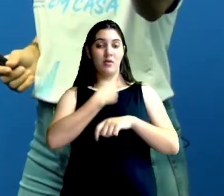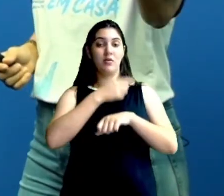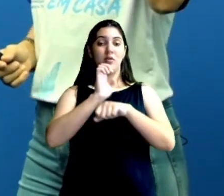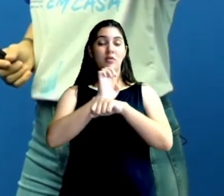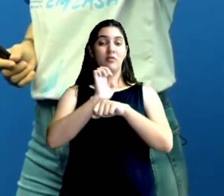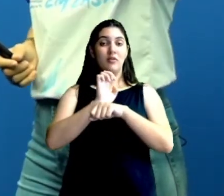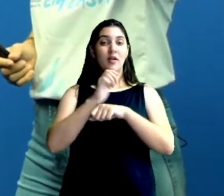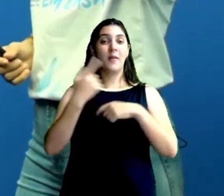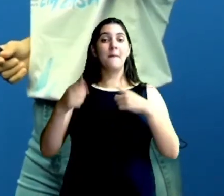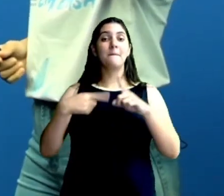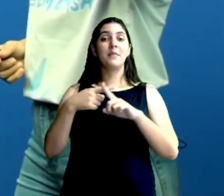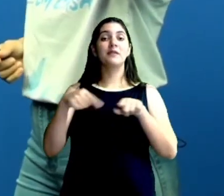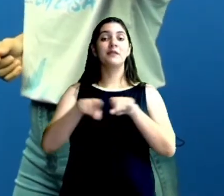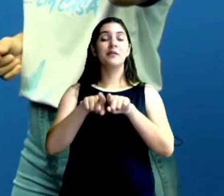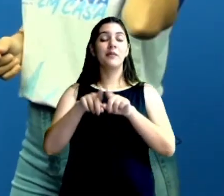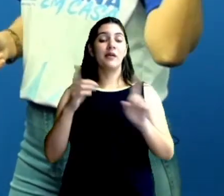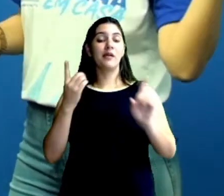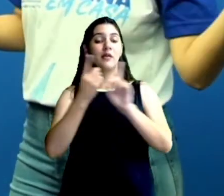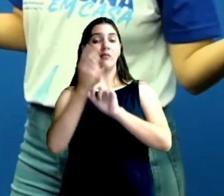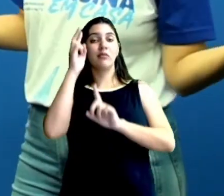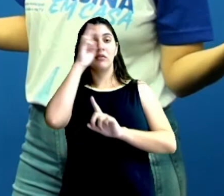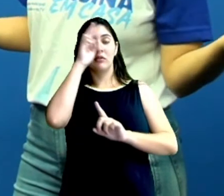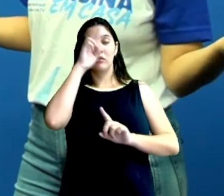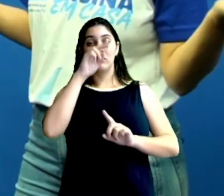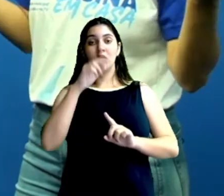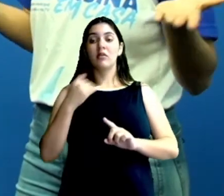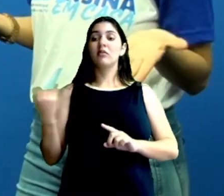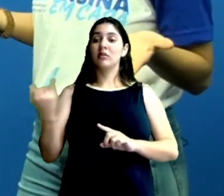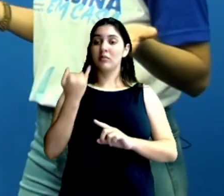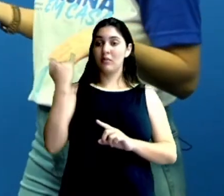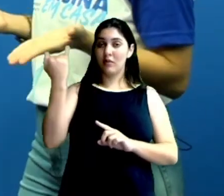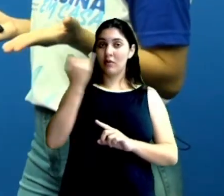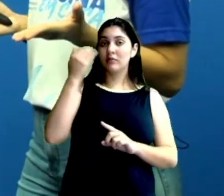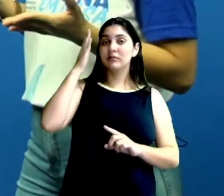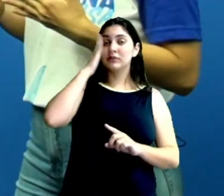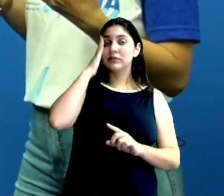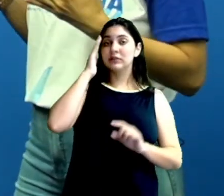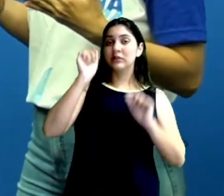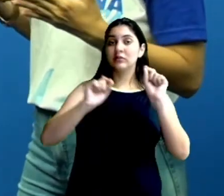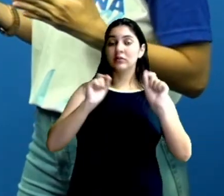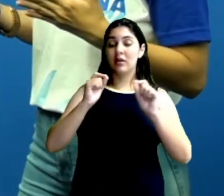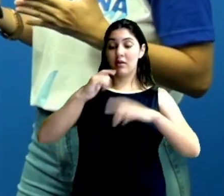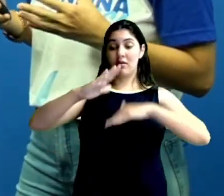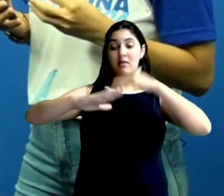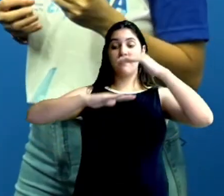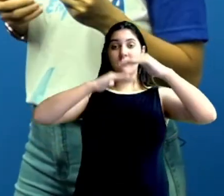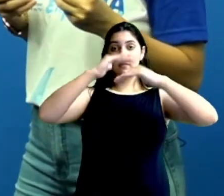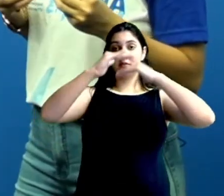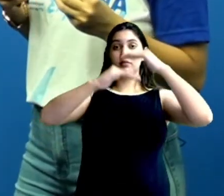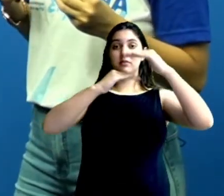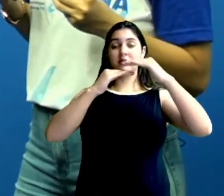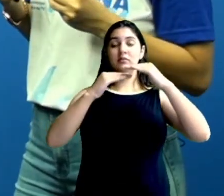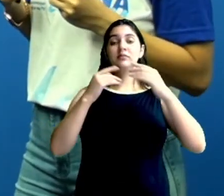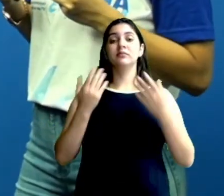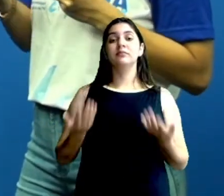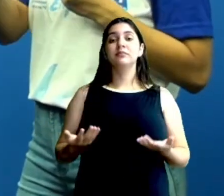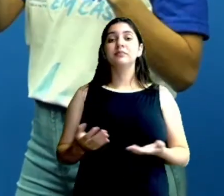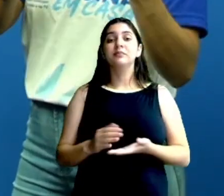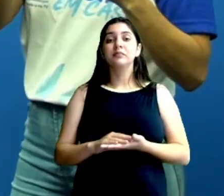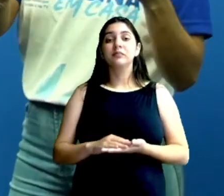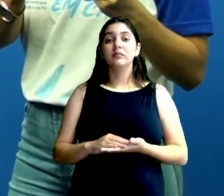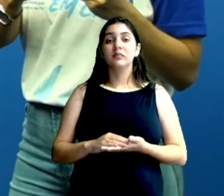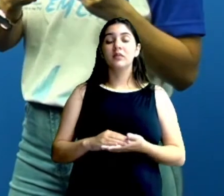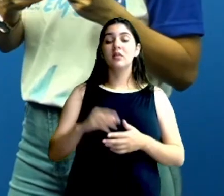que também encontra-se na história como importante para a gente entender a evolução